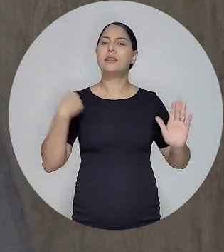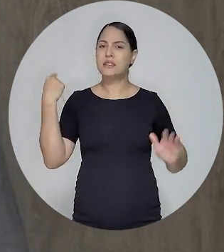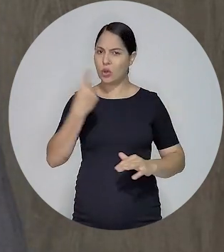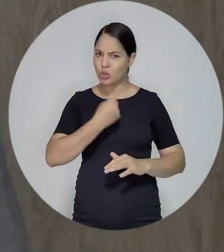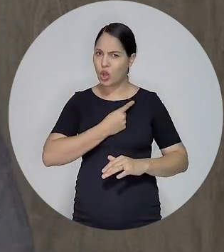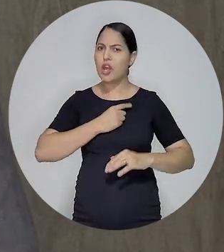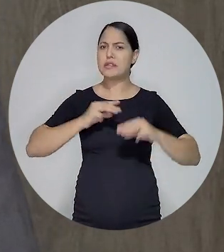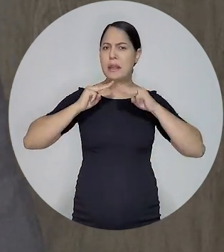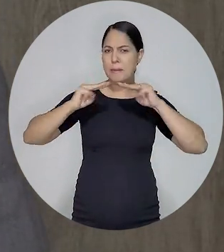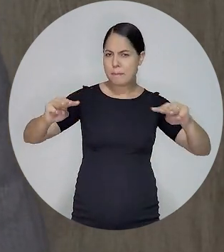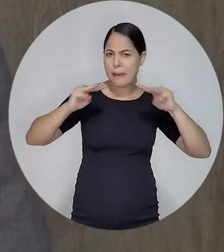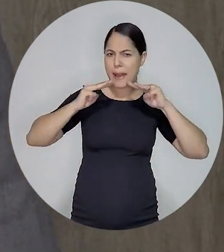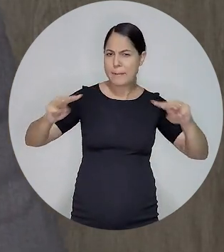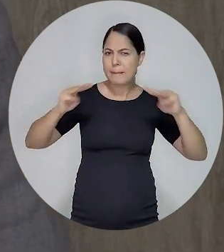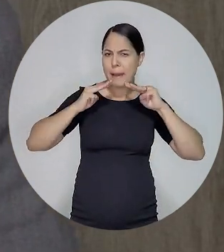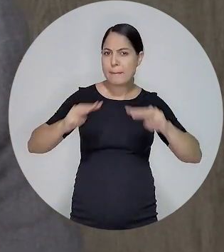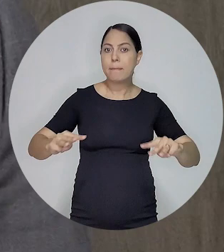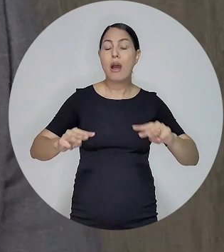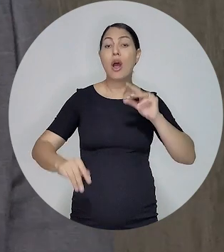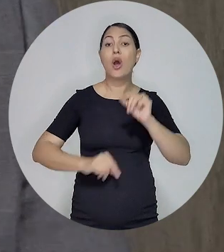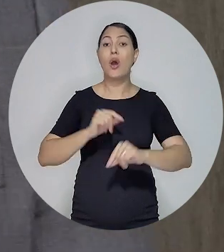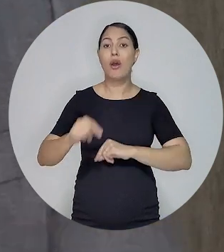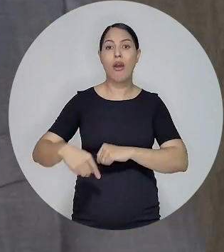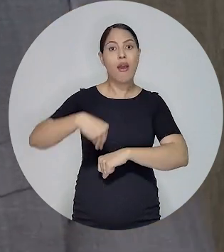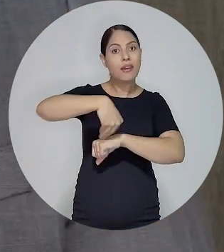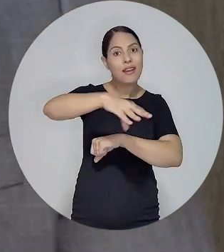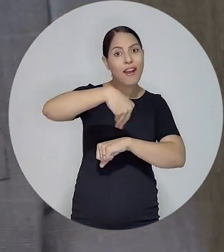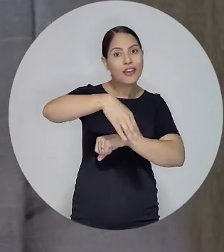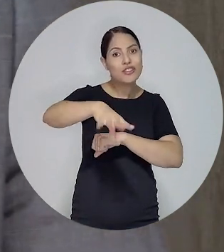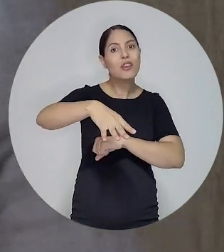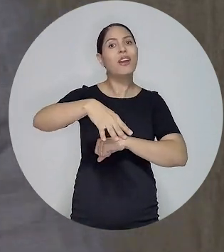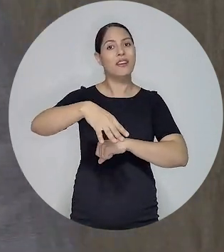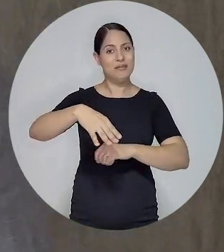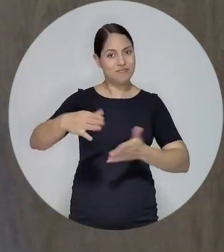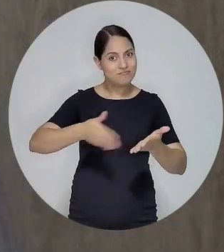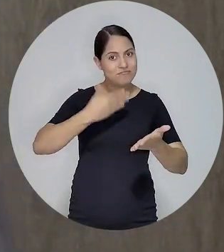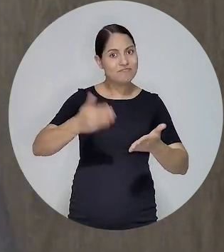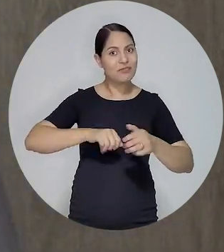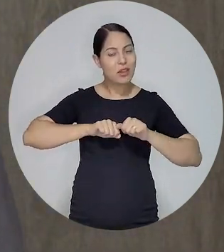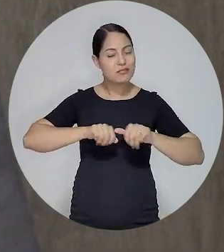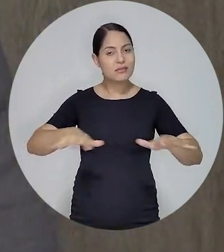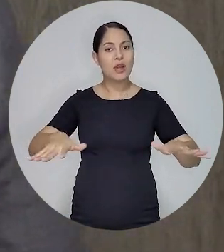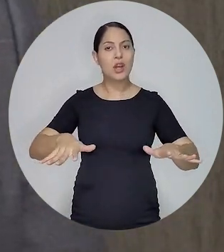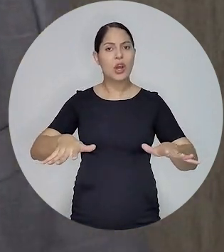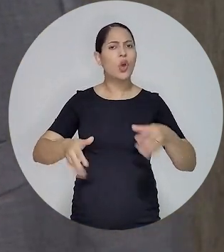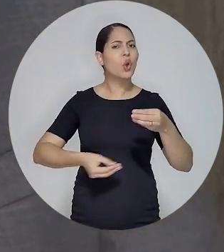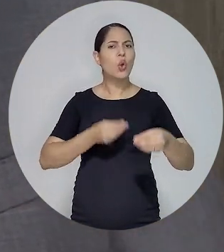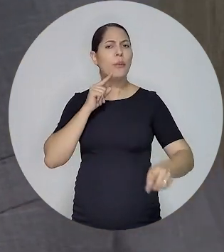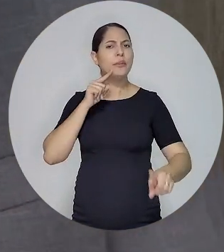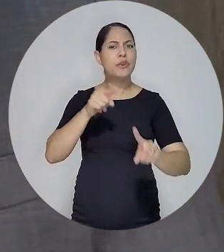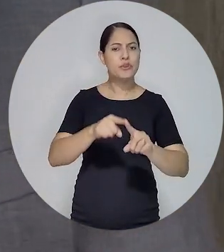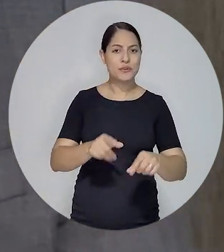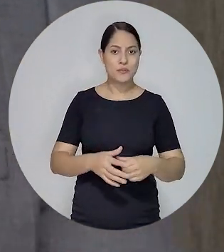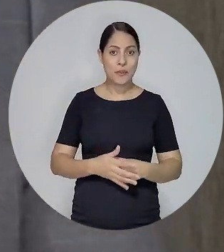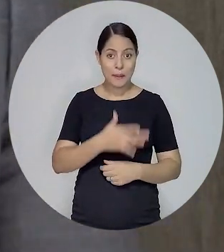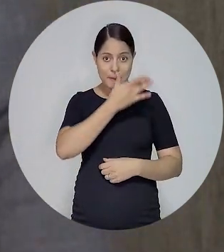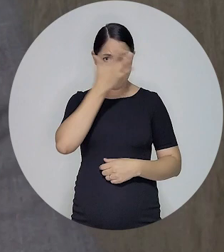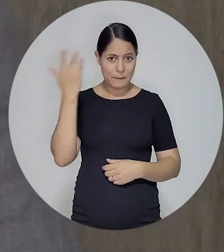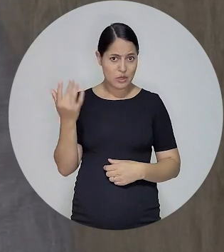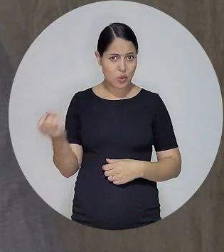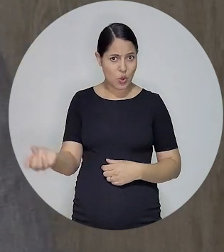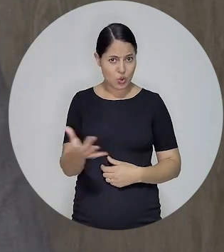iremos criar uma cartilha para que possam ser orientados, o jovem e jovem advogada possam